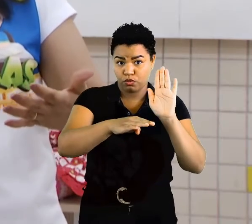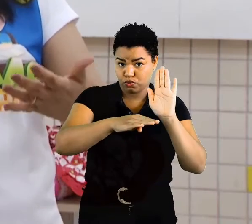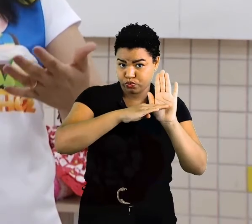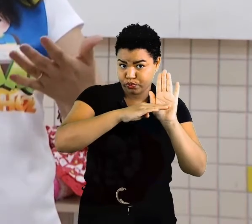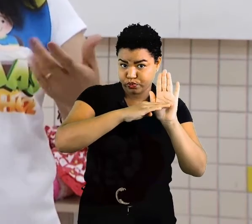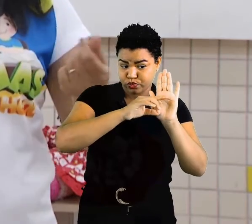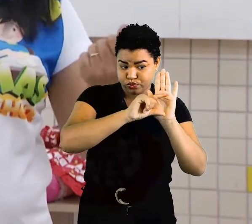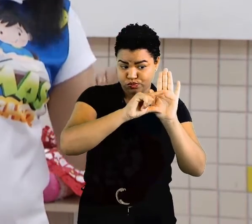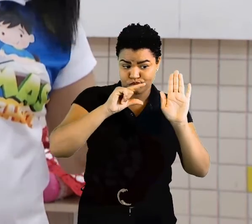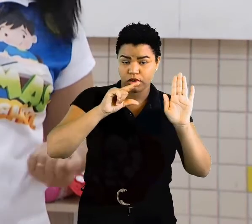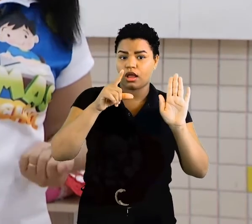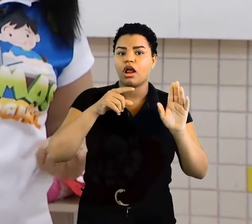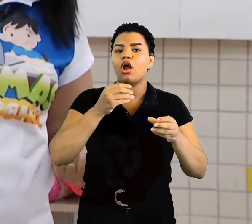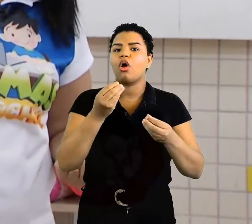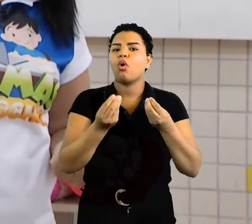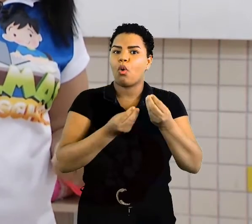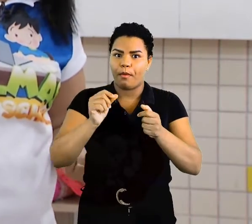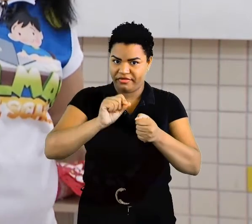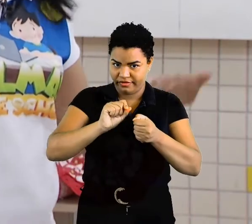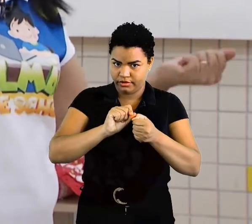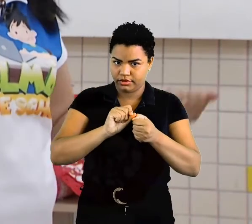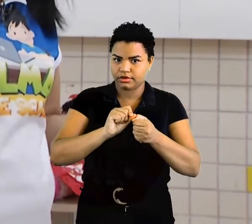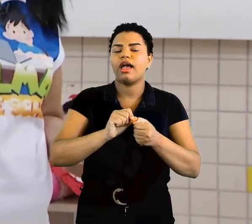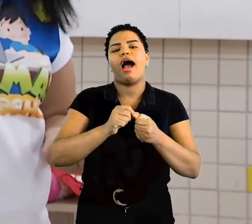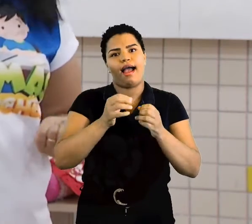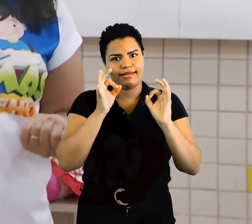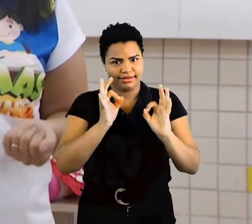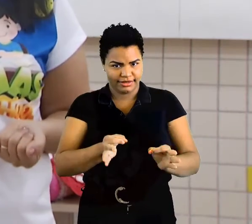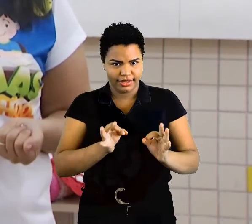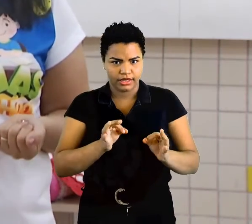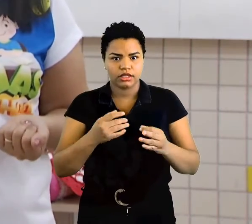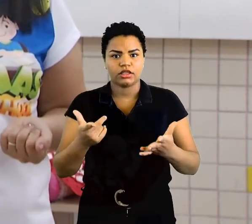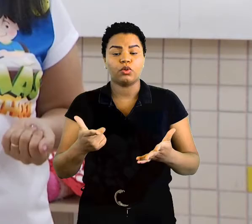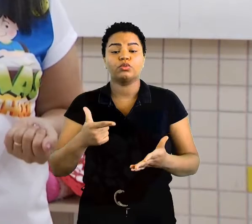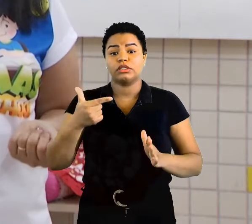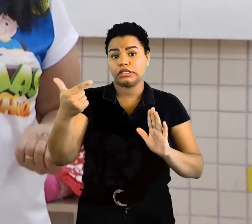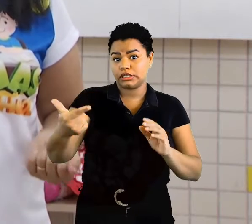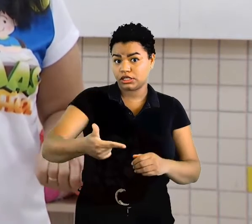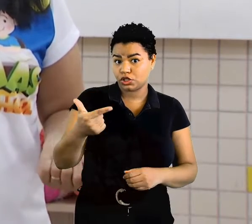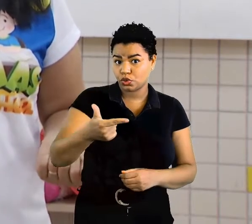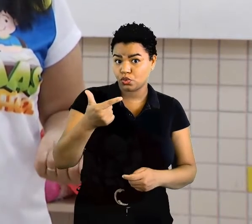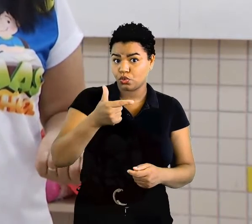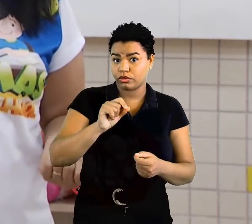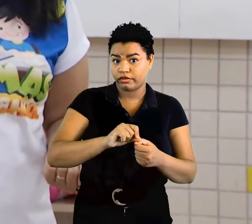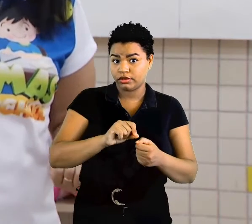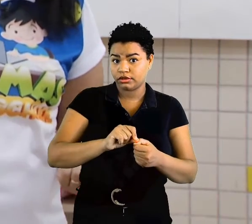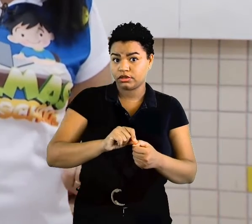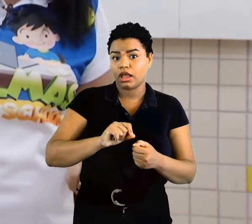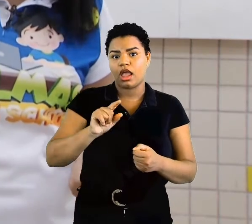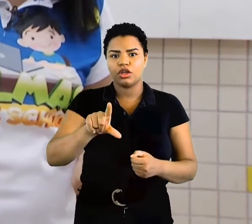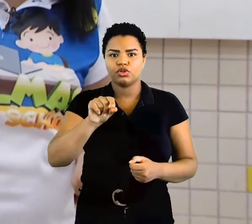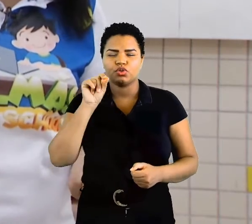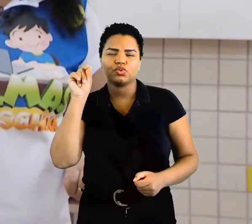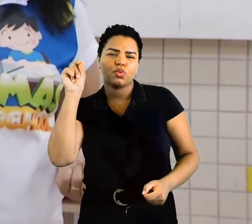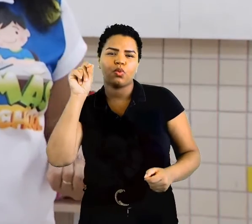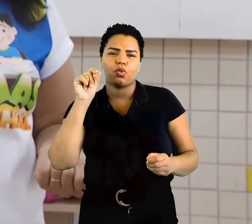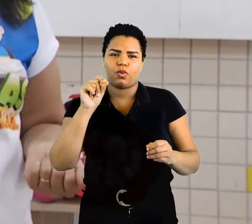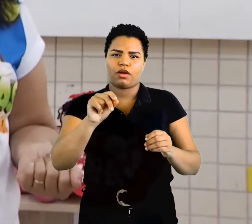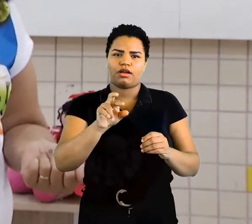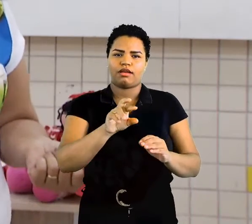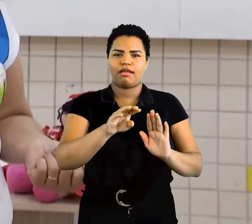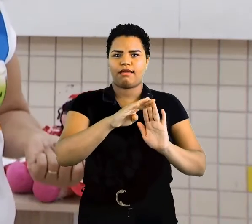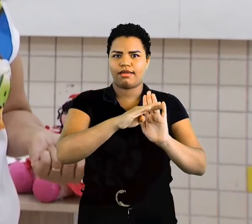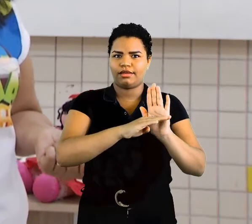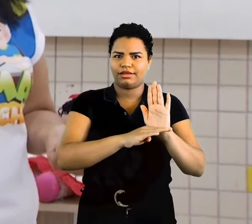Segundo passo é escolher a receita. Neste caso, nós escolhemos aqui a receita do docinho de leite em pó.